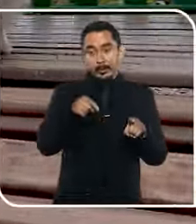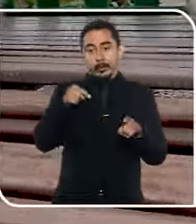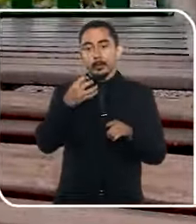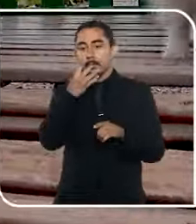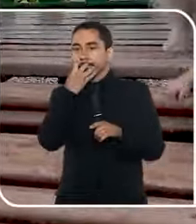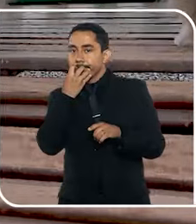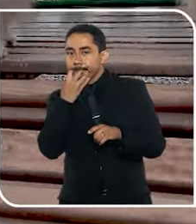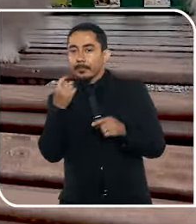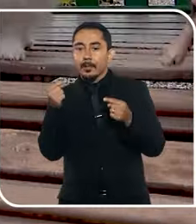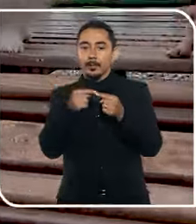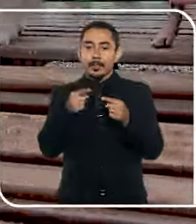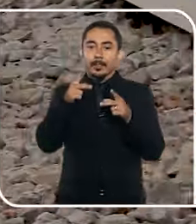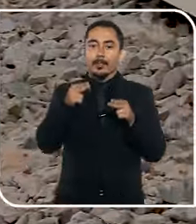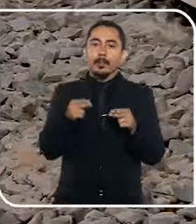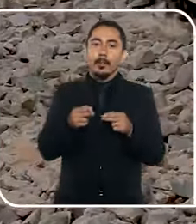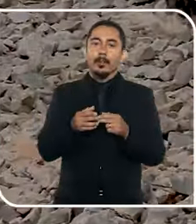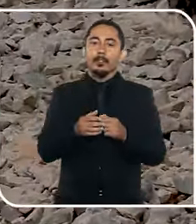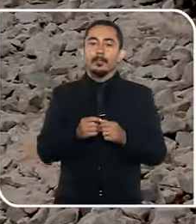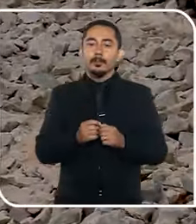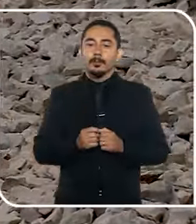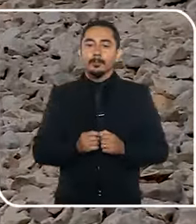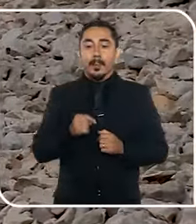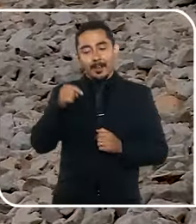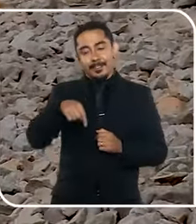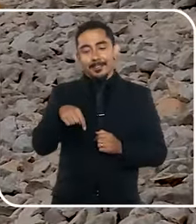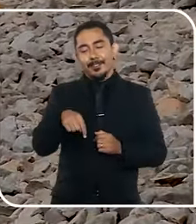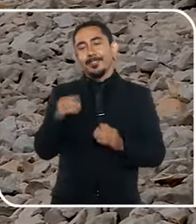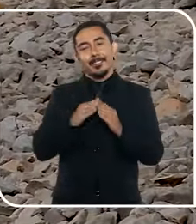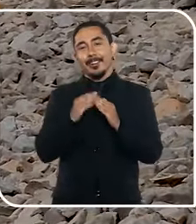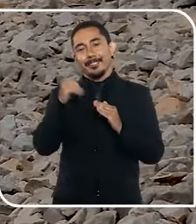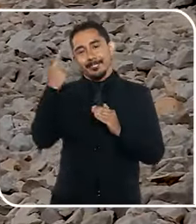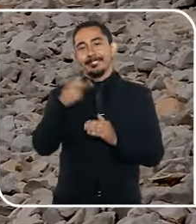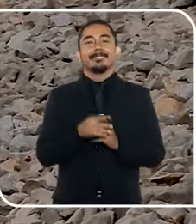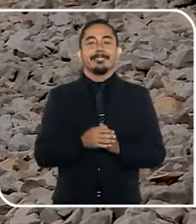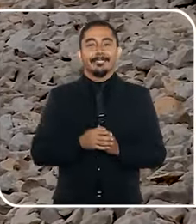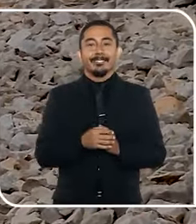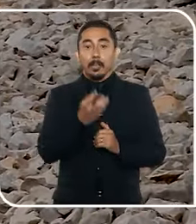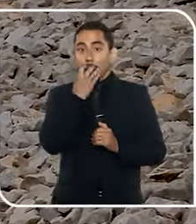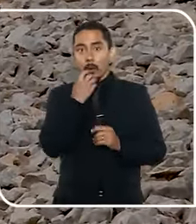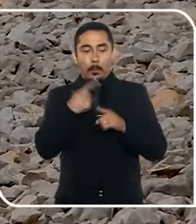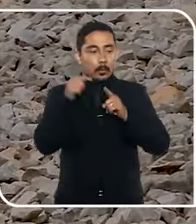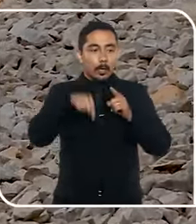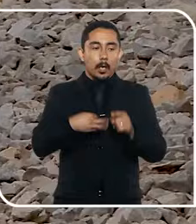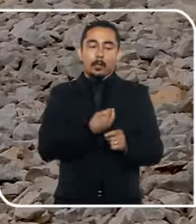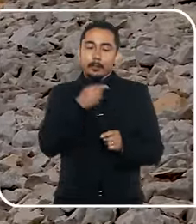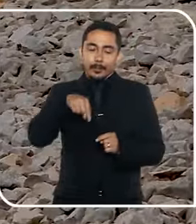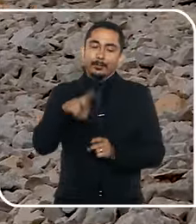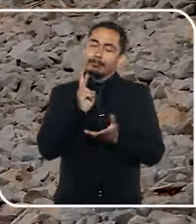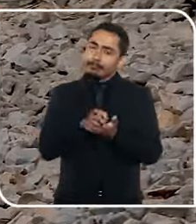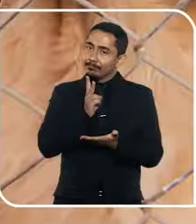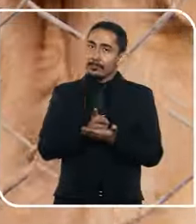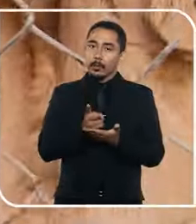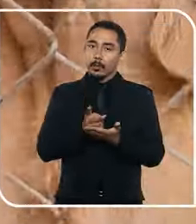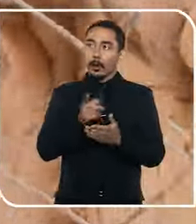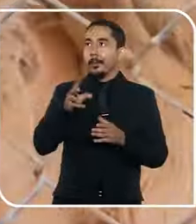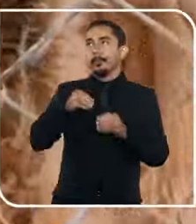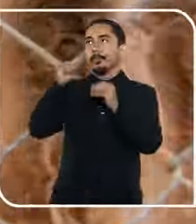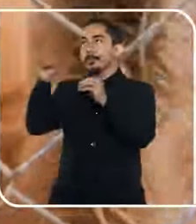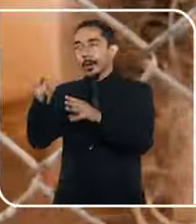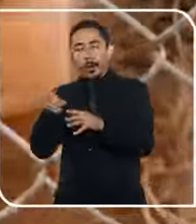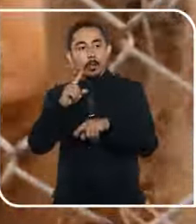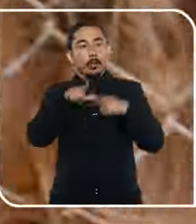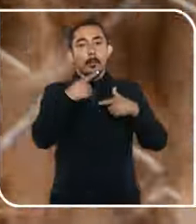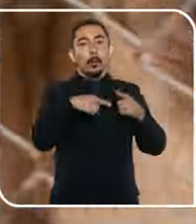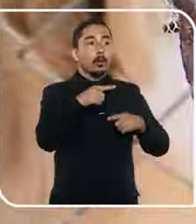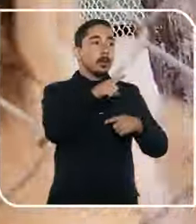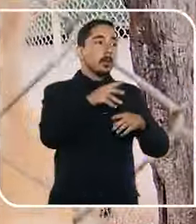cachorro virou que eles falam, né, que aqui é a casa dele, porque ele nunca deixou de frequentar aqui. Eles se mudaram, um